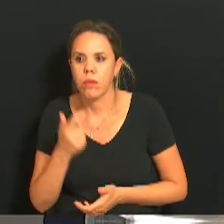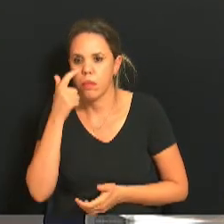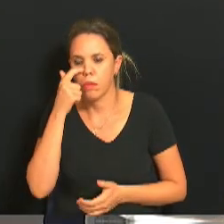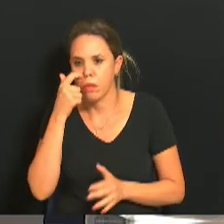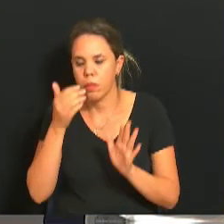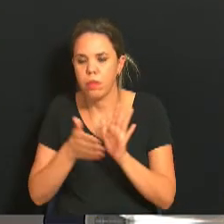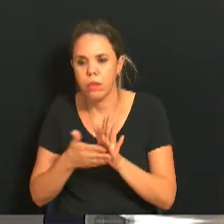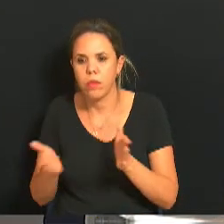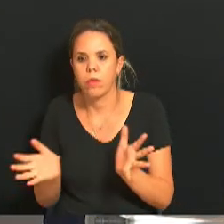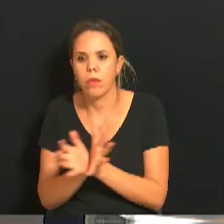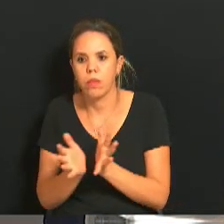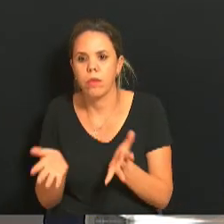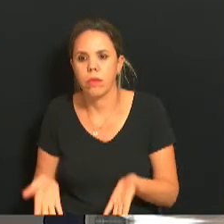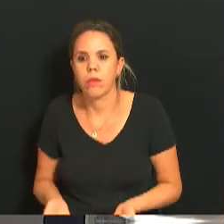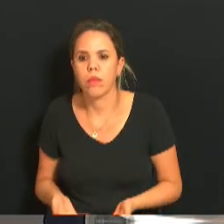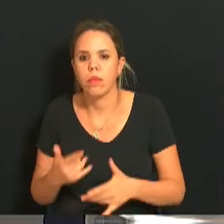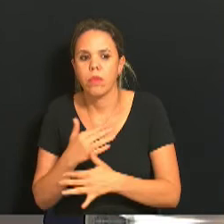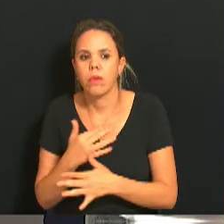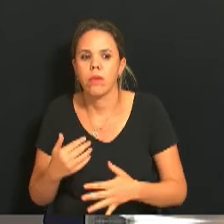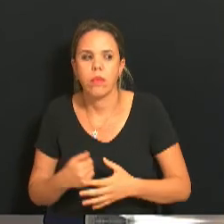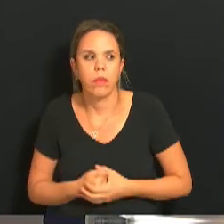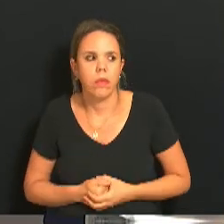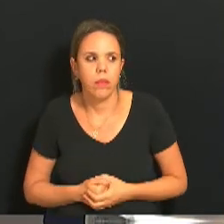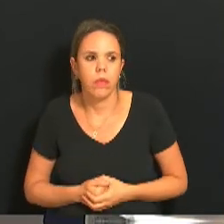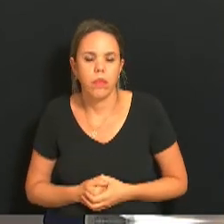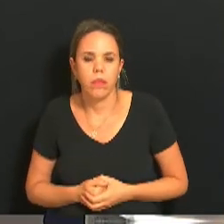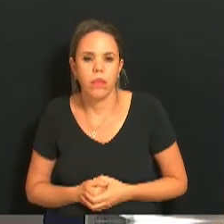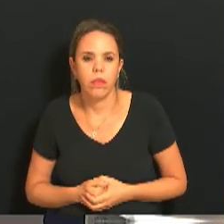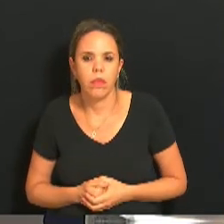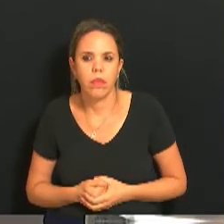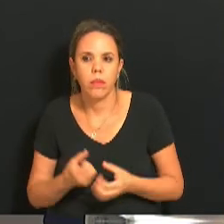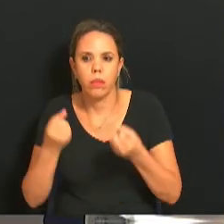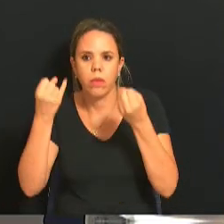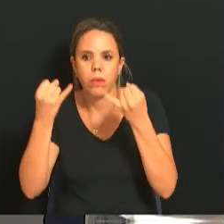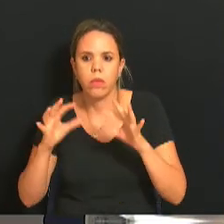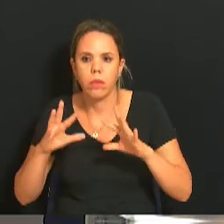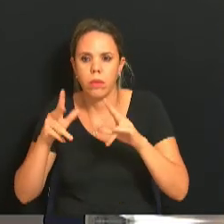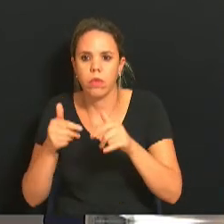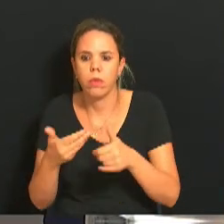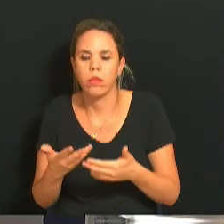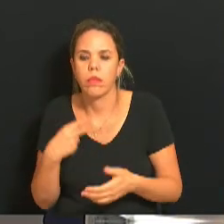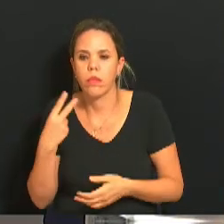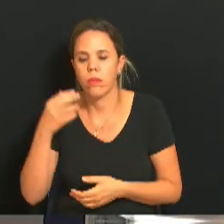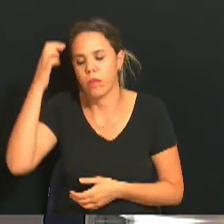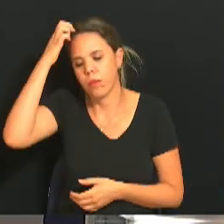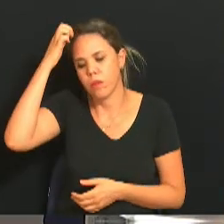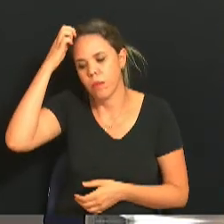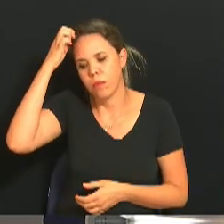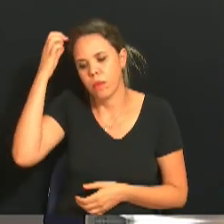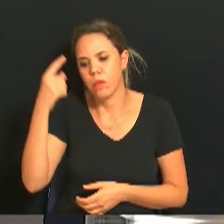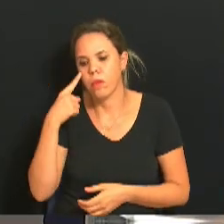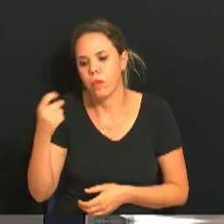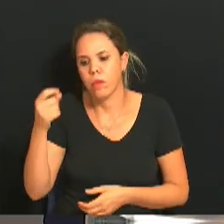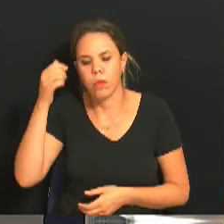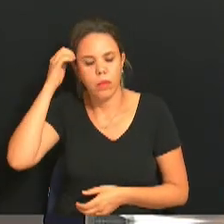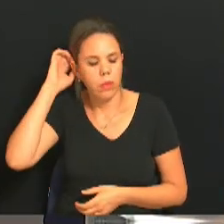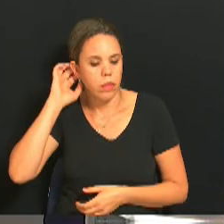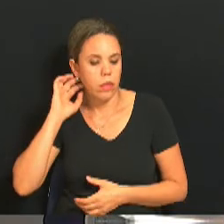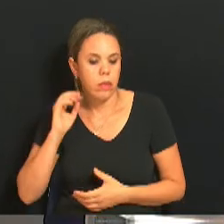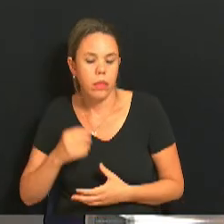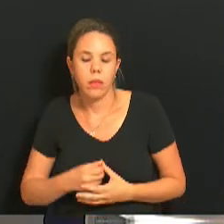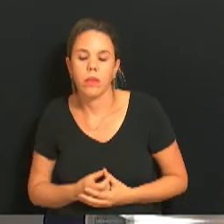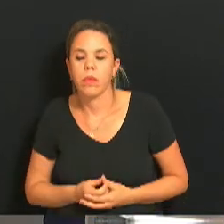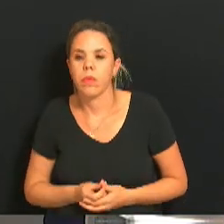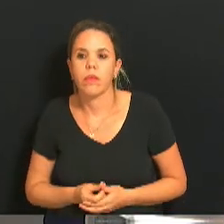da comissão de Urbanismo e depois do esclarecimento a todos os vereadores interessados e